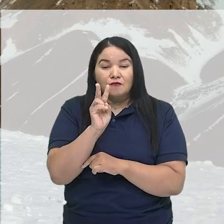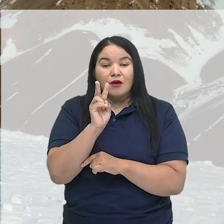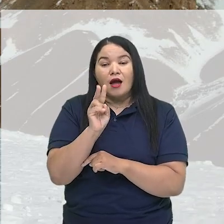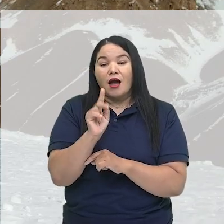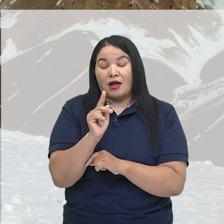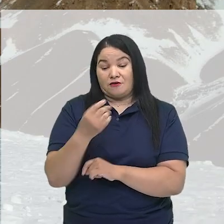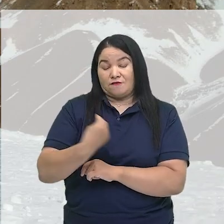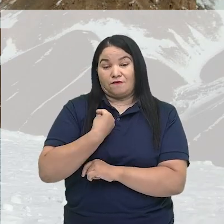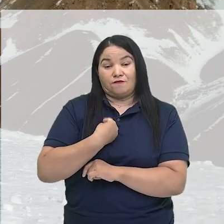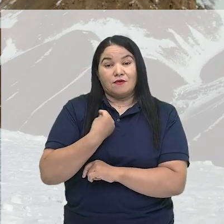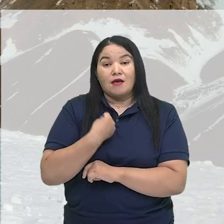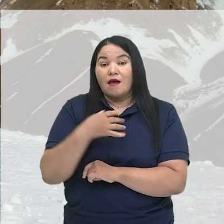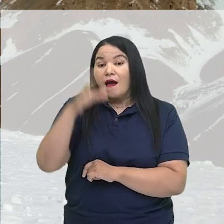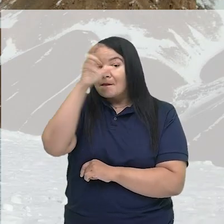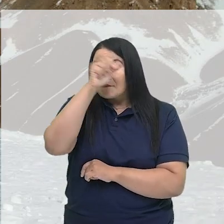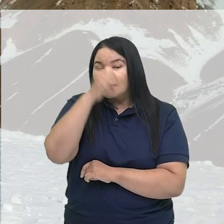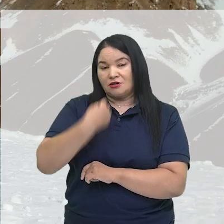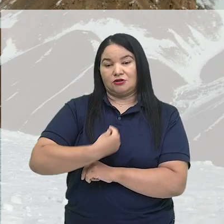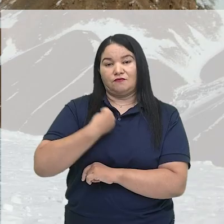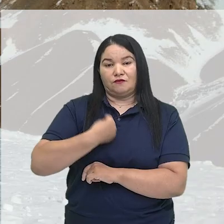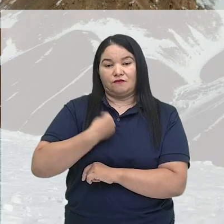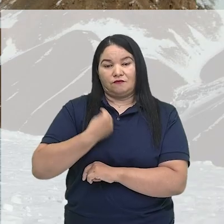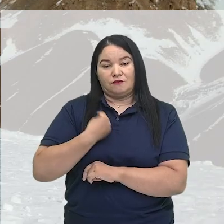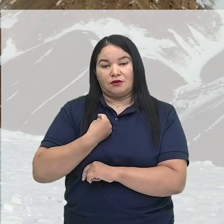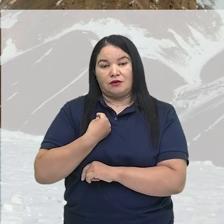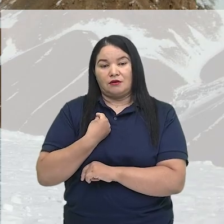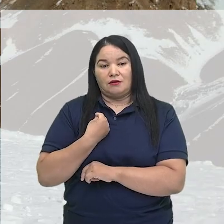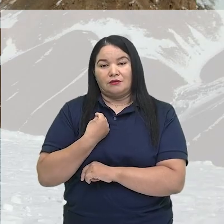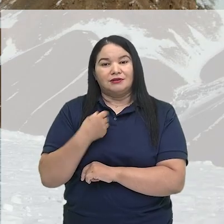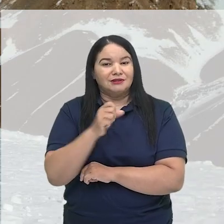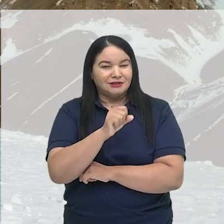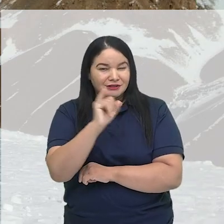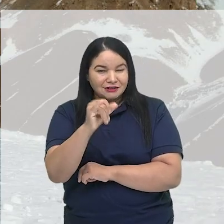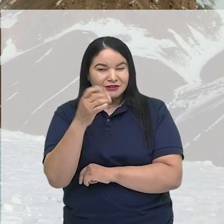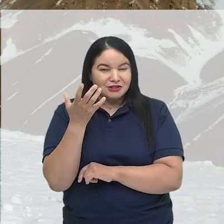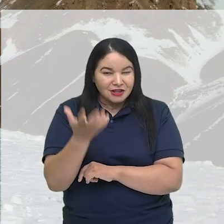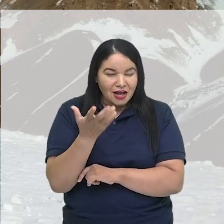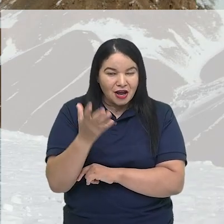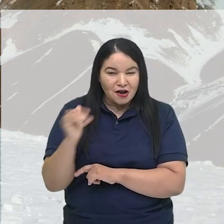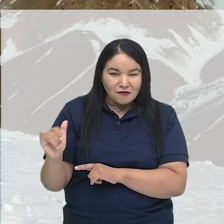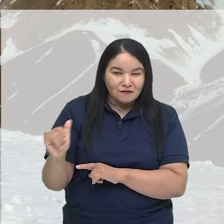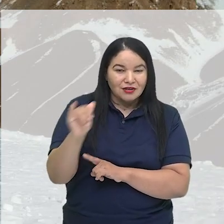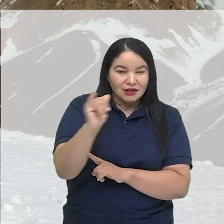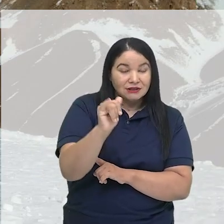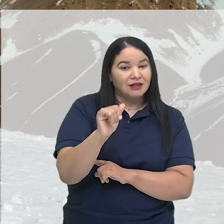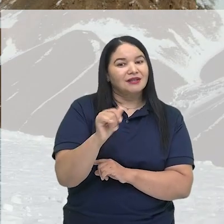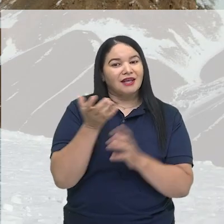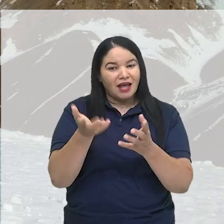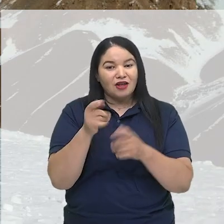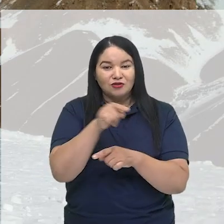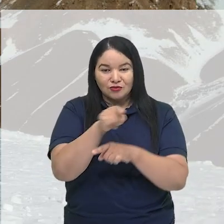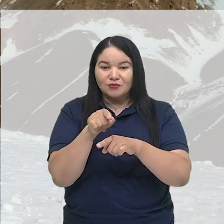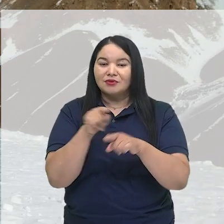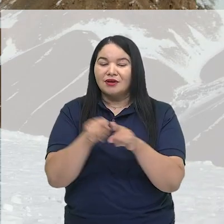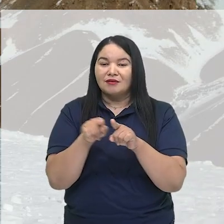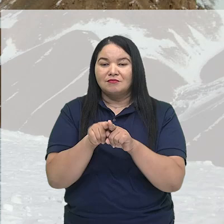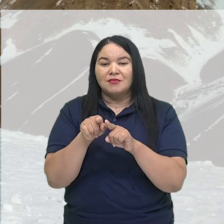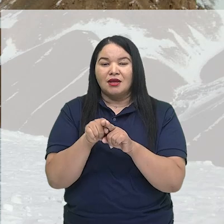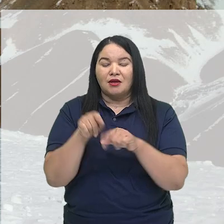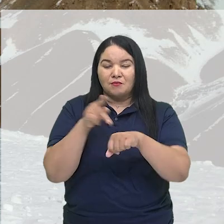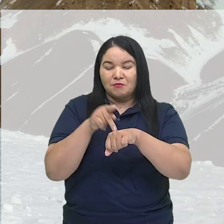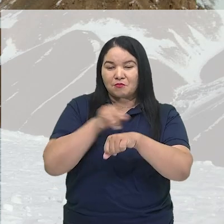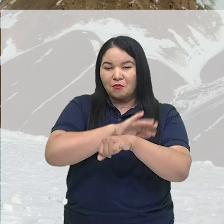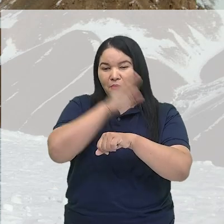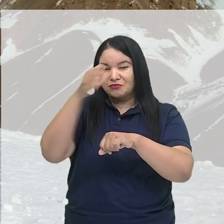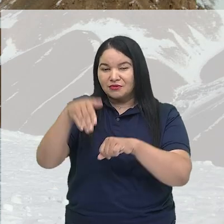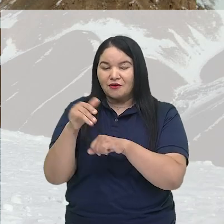viver. E se nós formos viajar, eu também quero que você viaje aí para essas regiões montanhosas, que